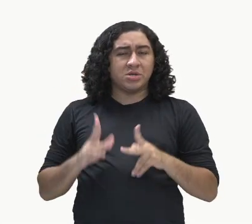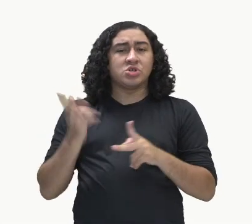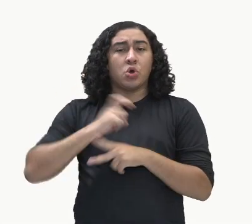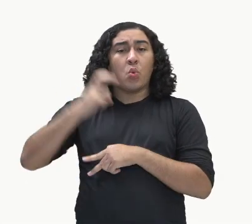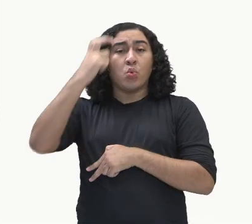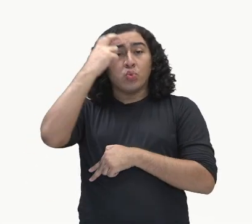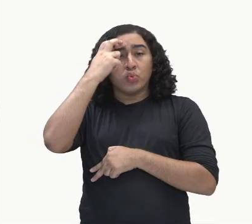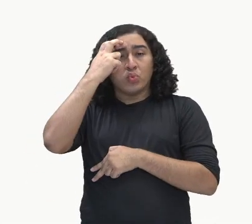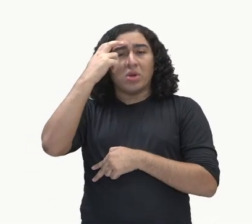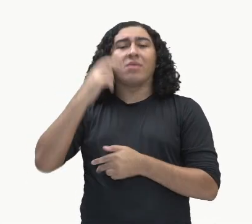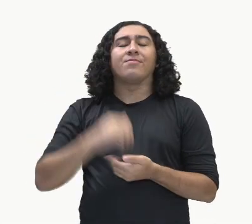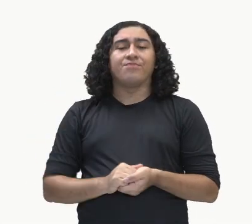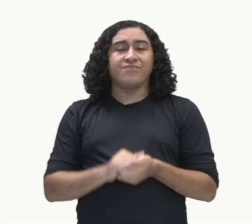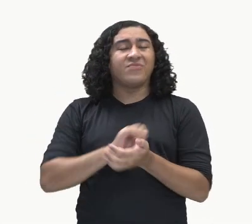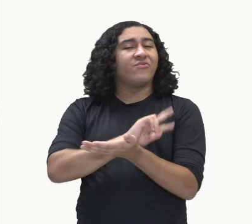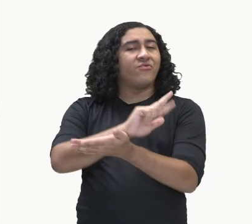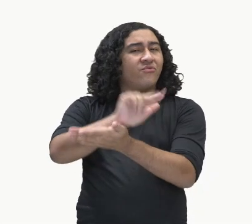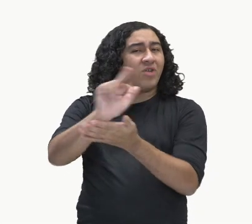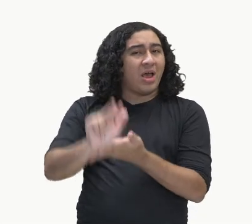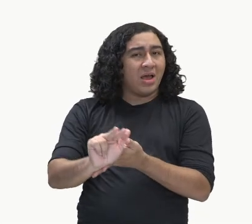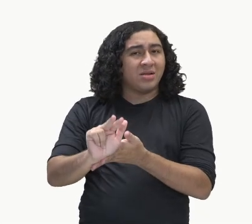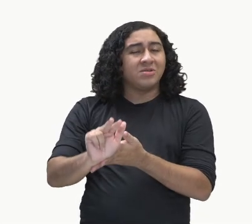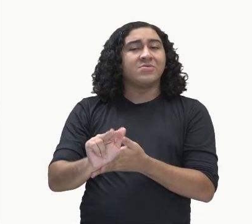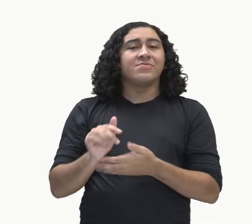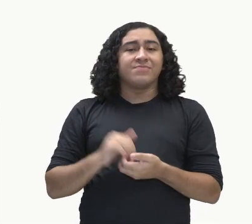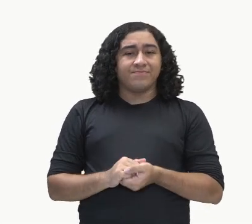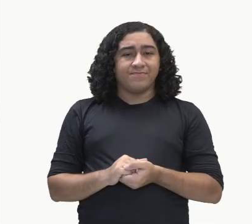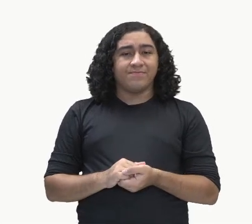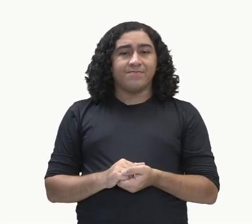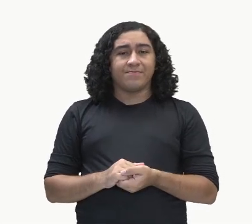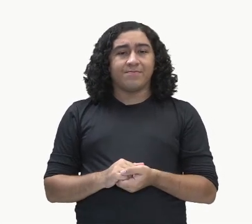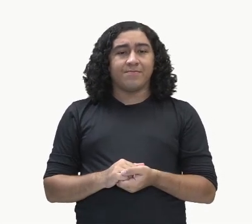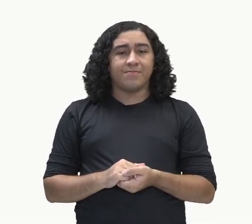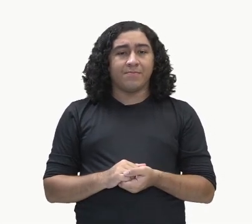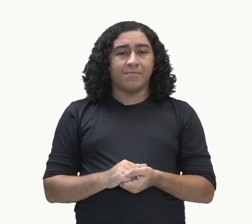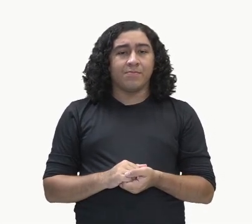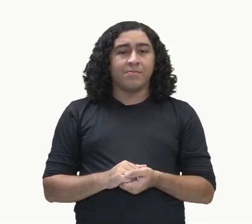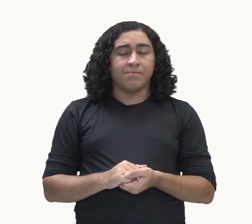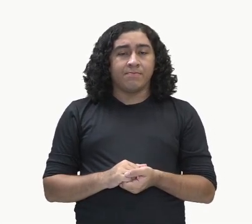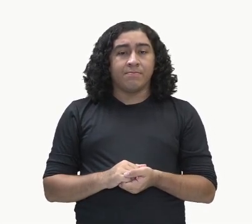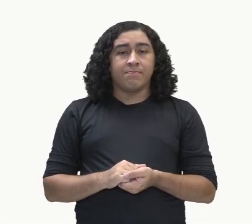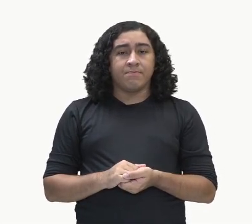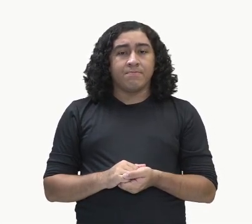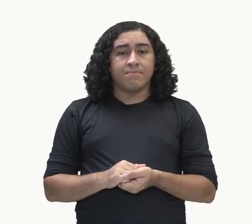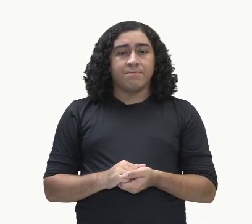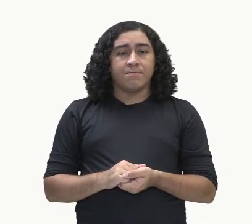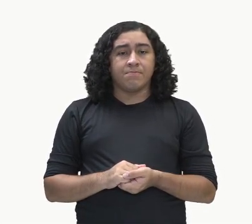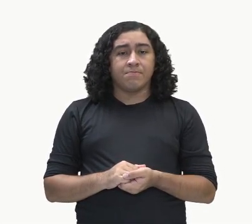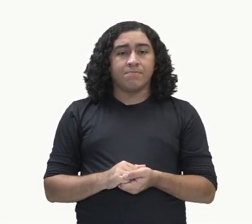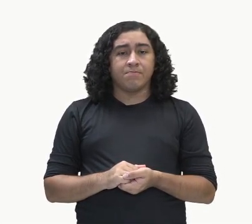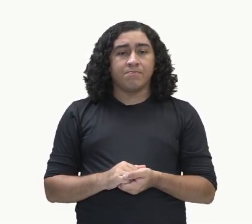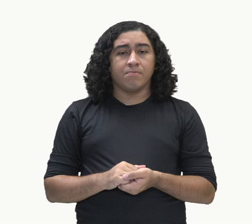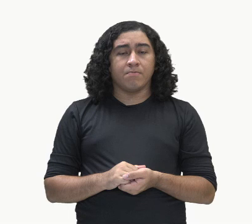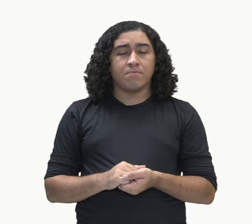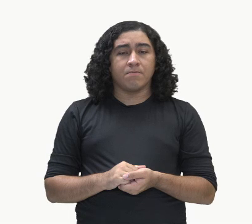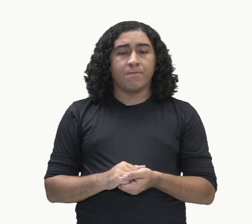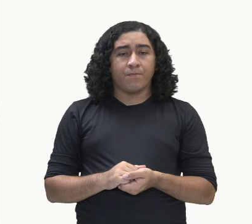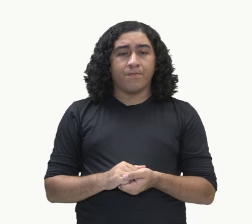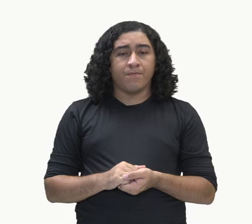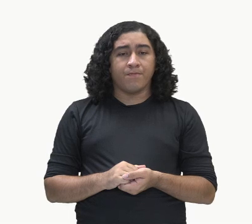culturalmente diversa, ó. Diverse, culturalmente diversa. And that is one of